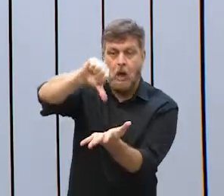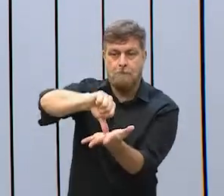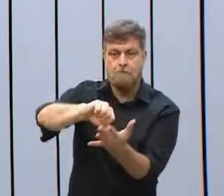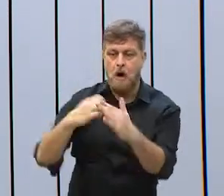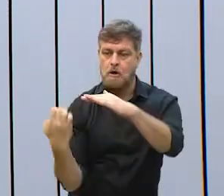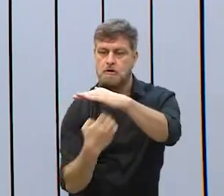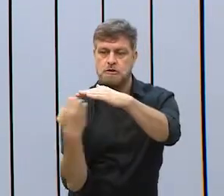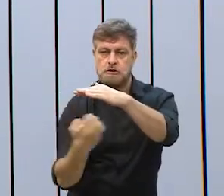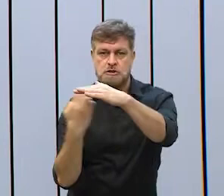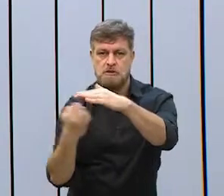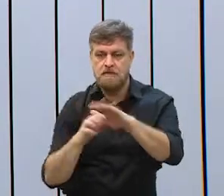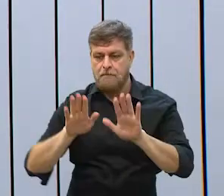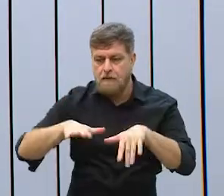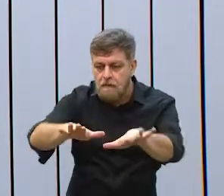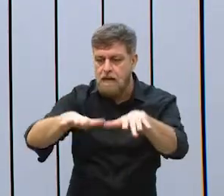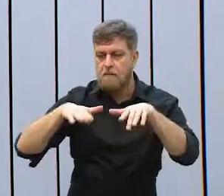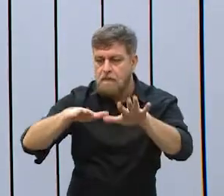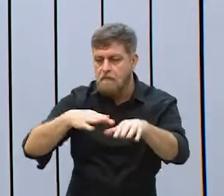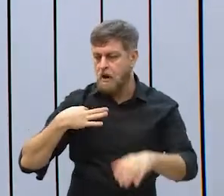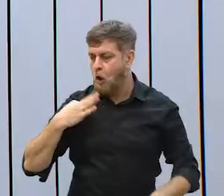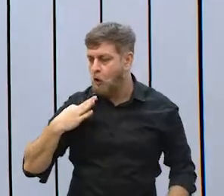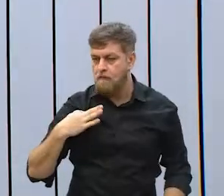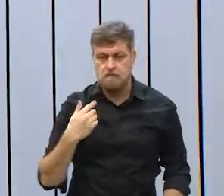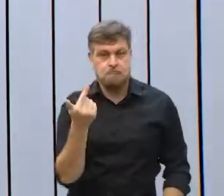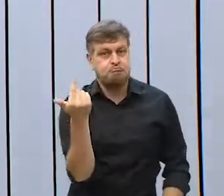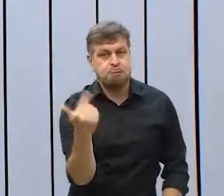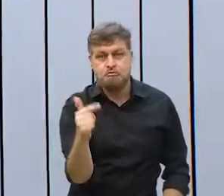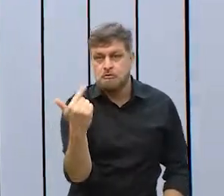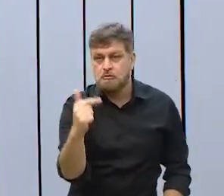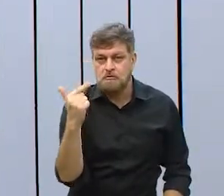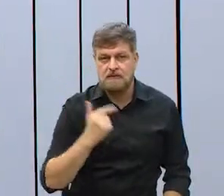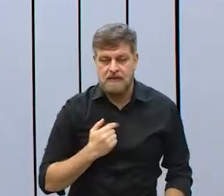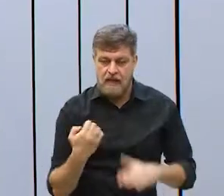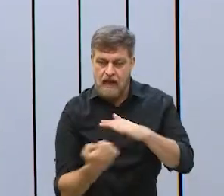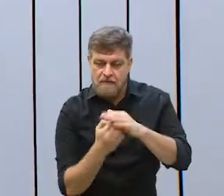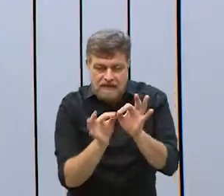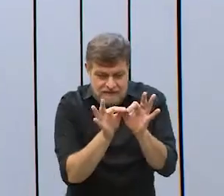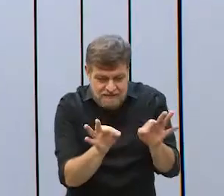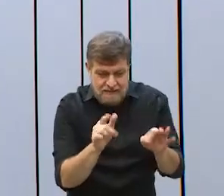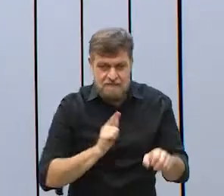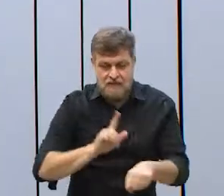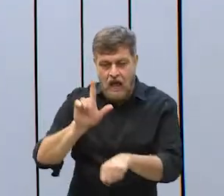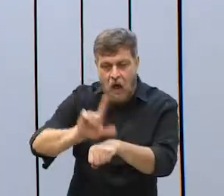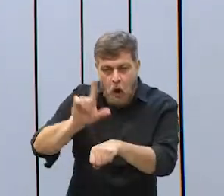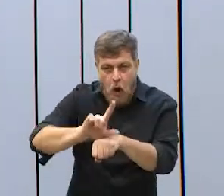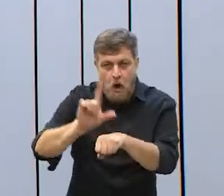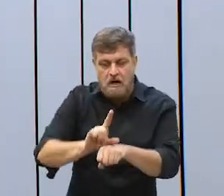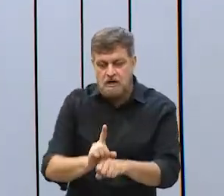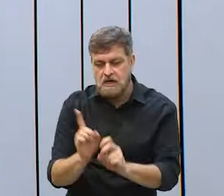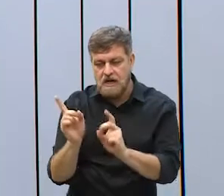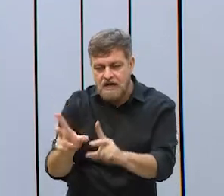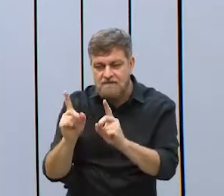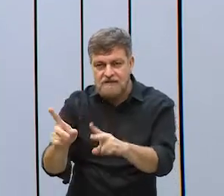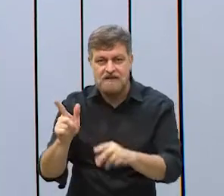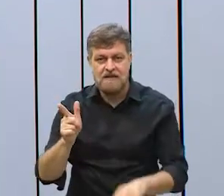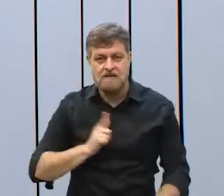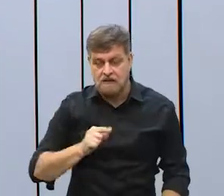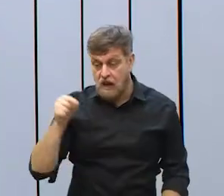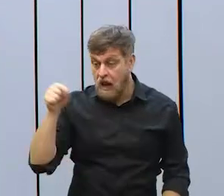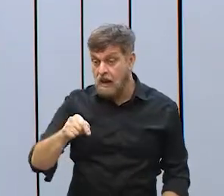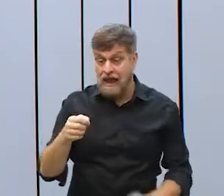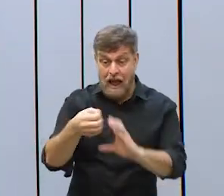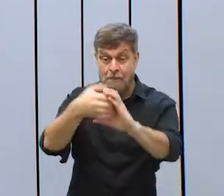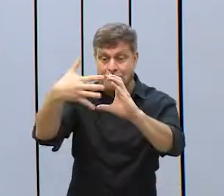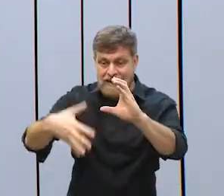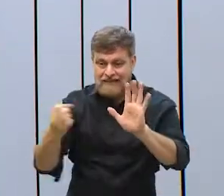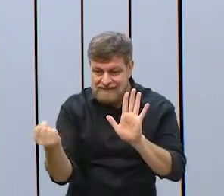empresas têxteis, por exemplo. Que aí vem as pequenas junto, vem as logísticas, vem os fornecedores. Então nós